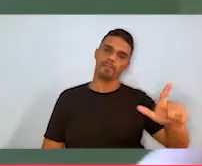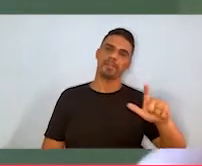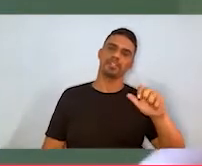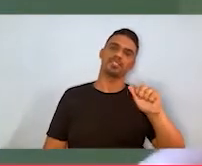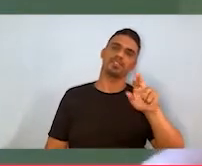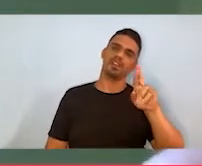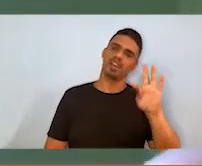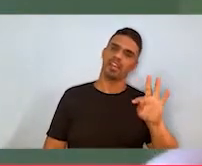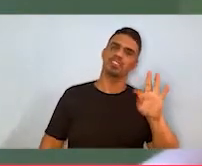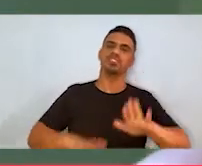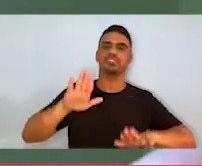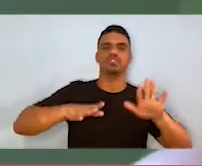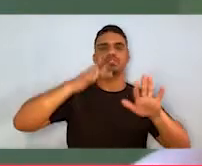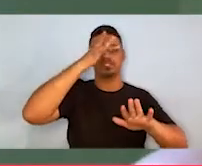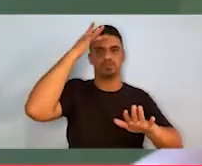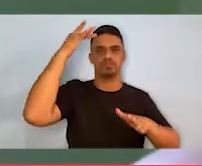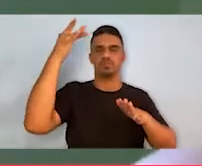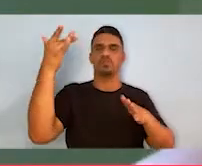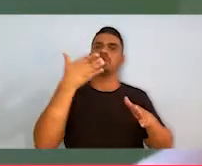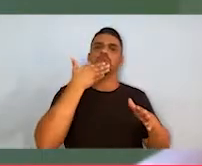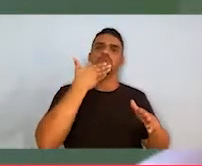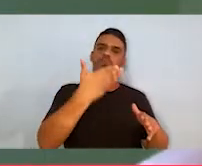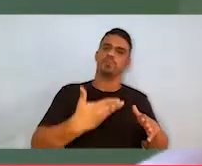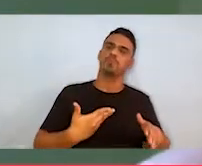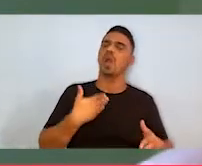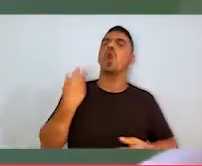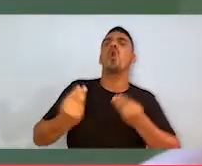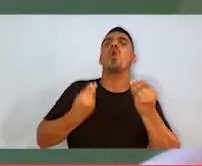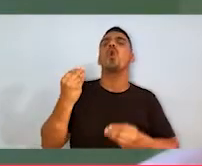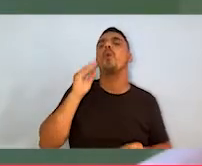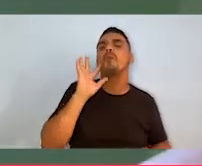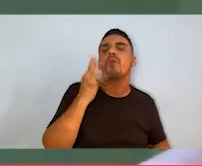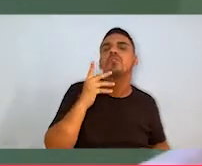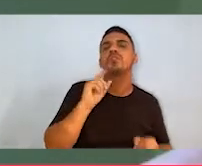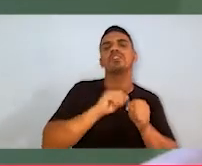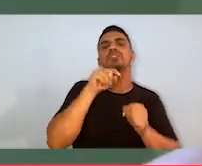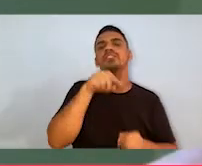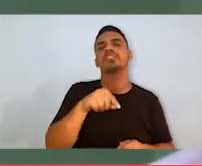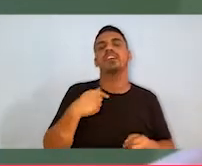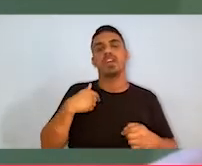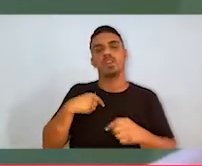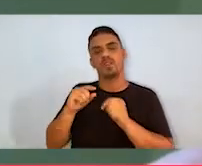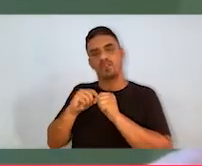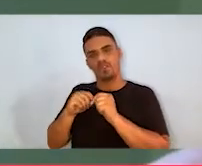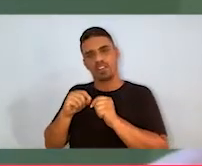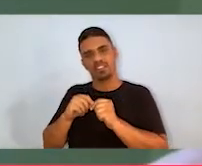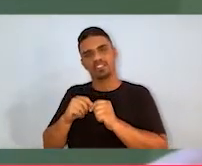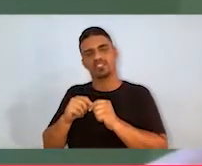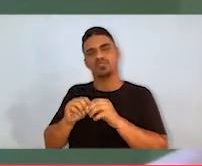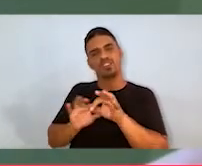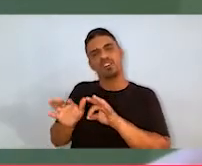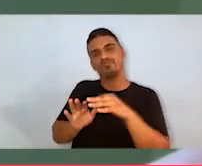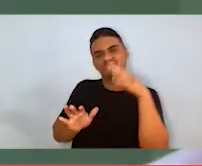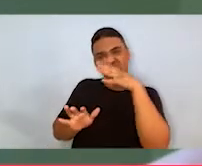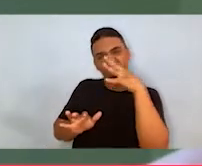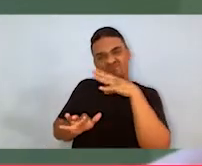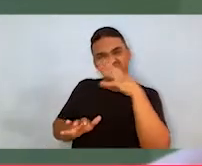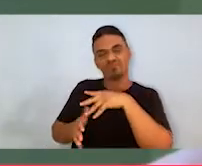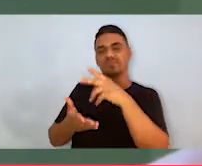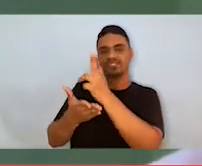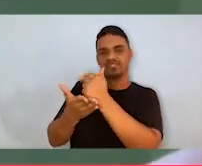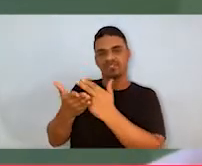pedem, falar, como é que faz tal negócio? Eu pego, já faço rascunho em pixel art, eu abro o